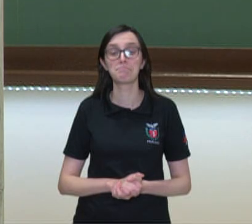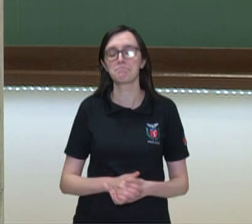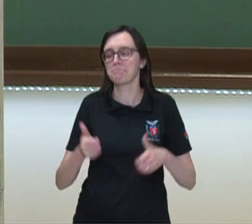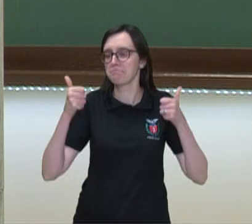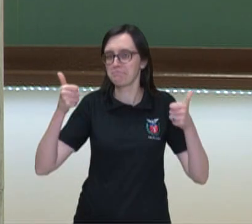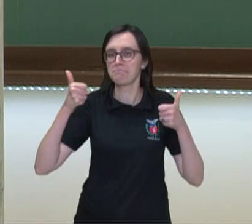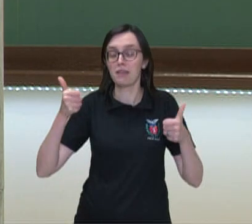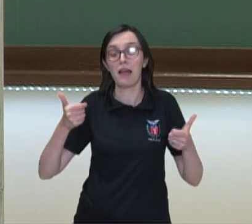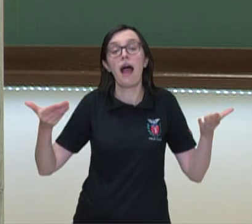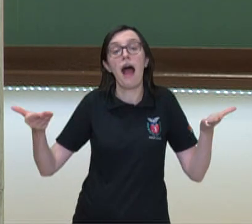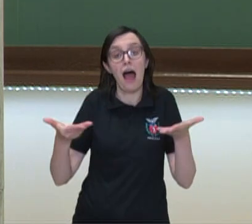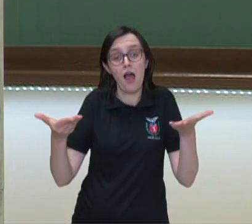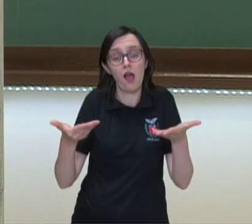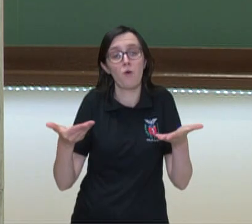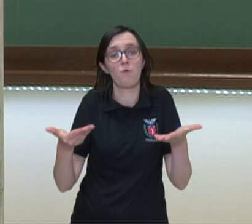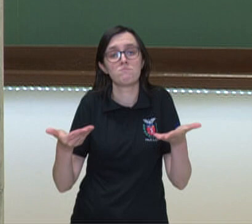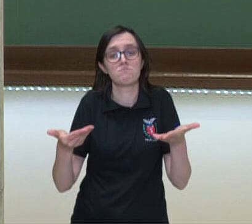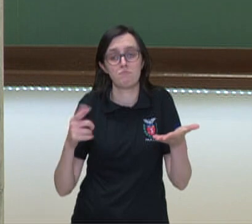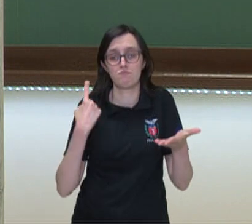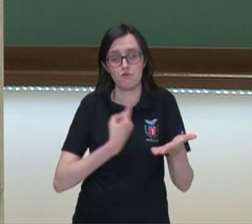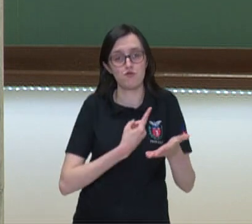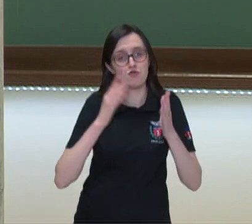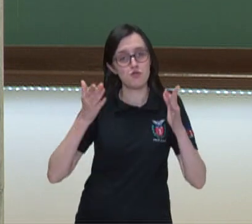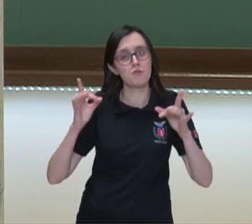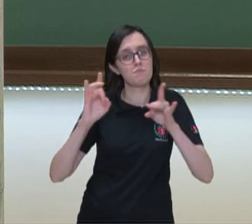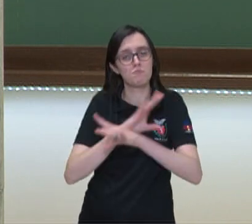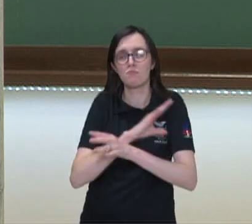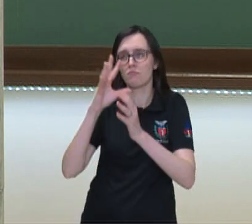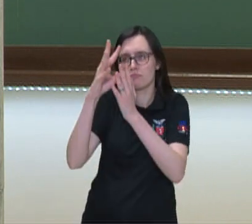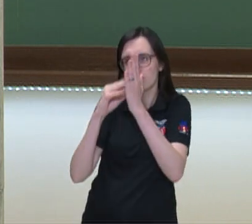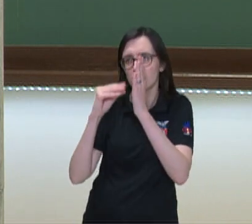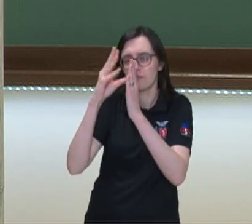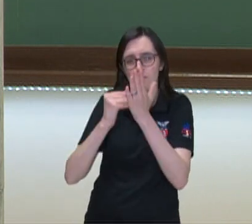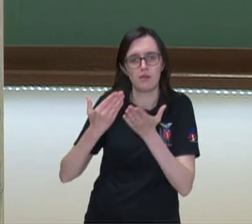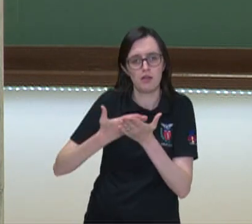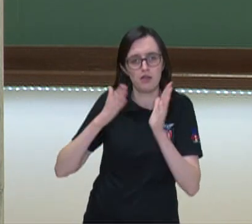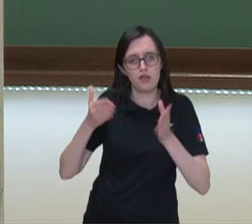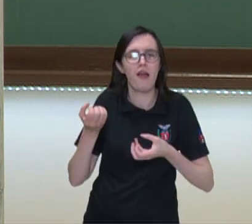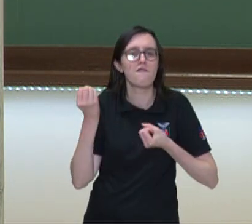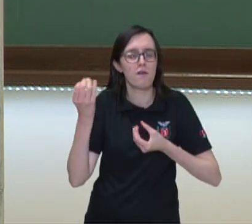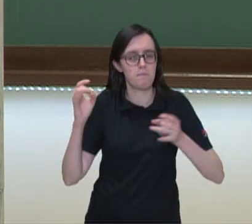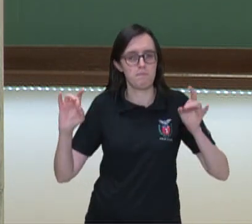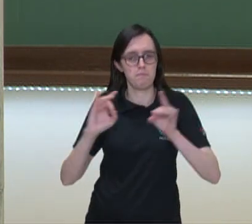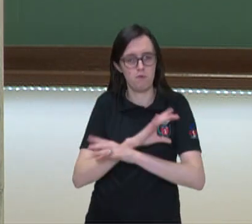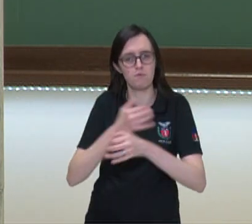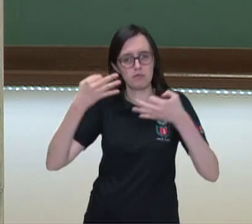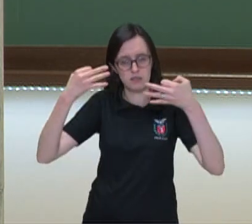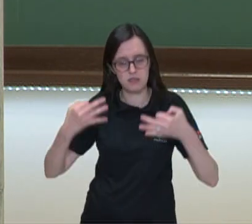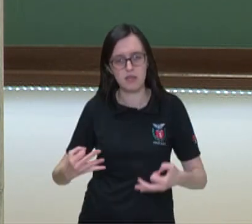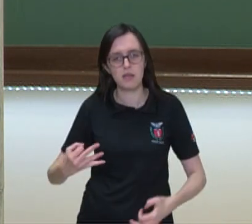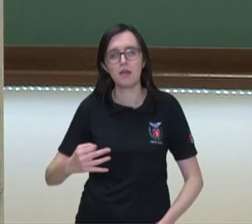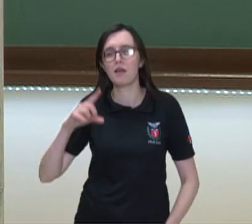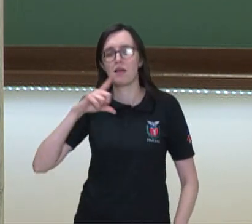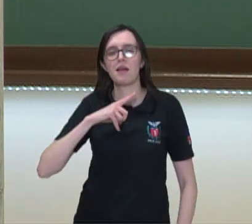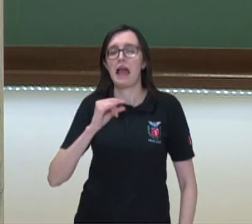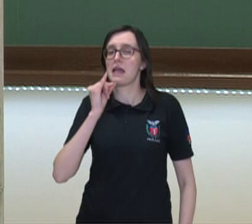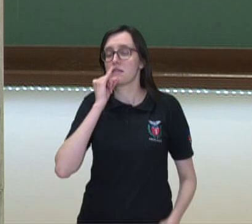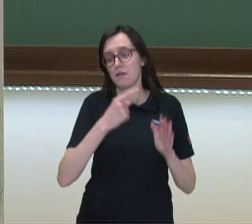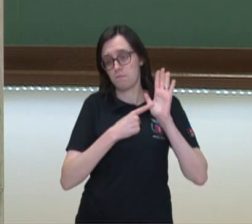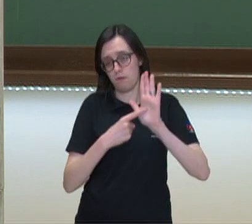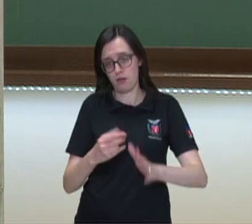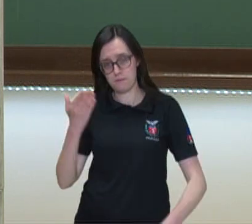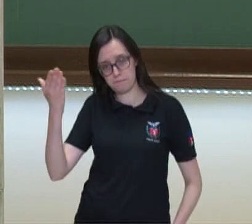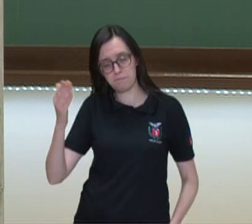Muito bem, pessoal. Então agora que nós já copiamos no nosso caderno a informação correta, né? Então tem ali o exemplo,